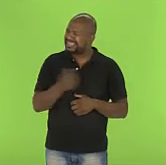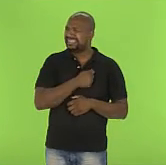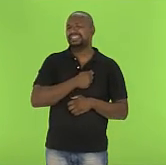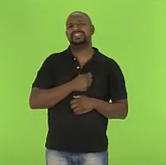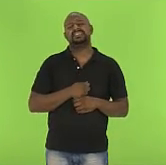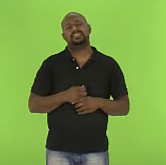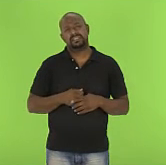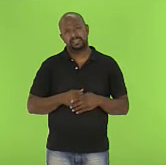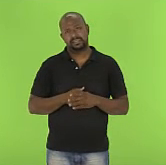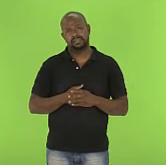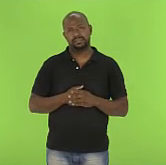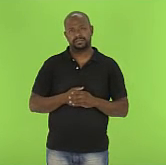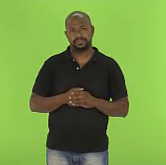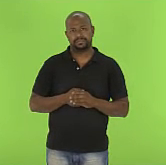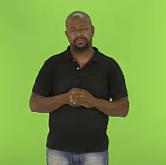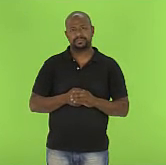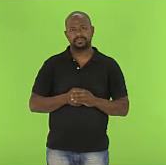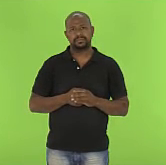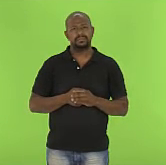avassalador.